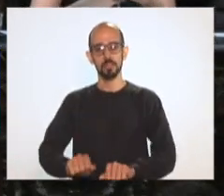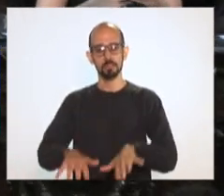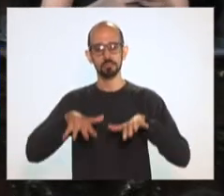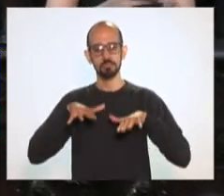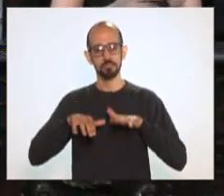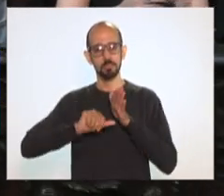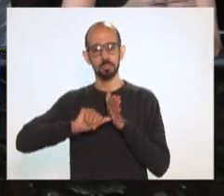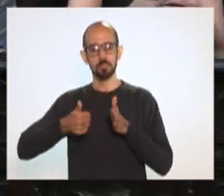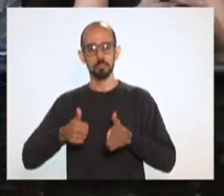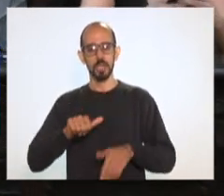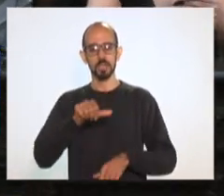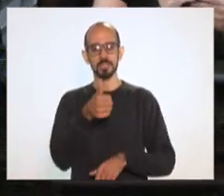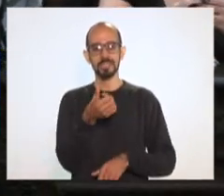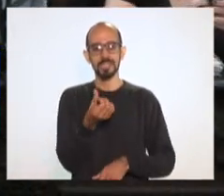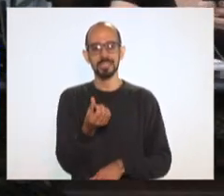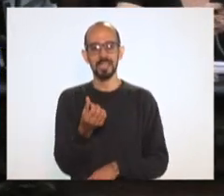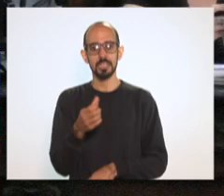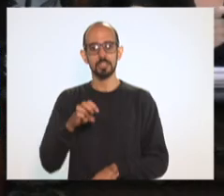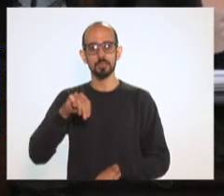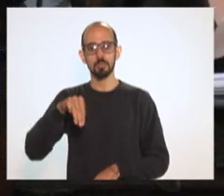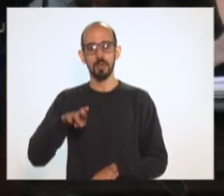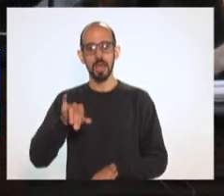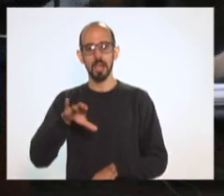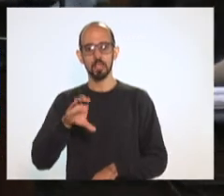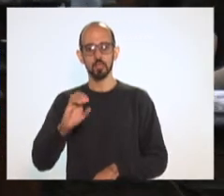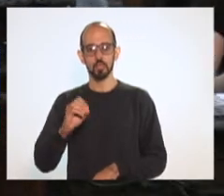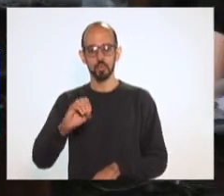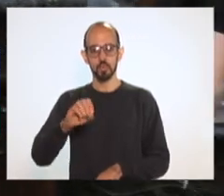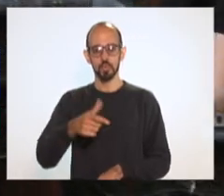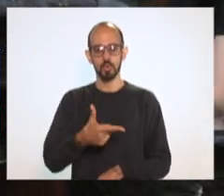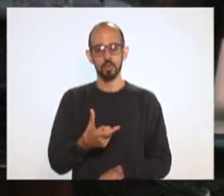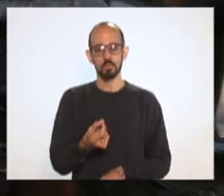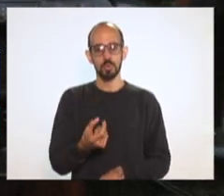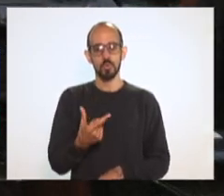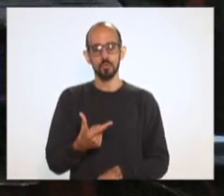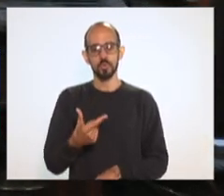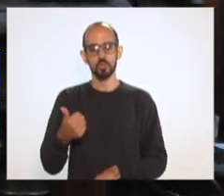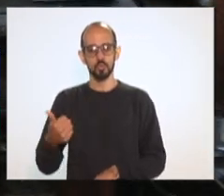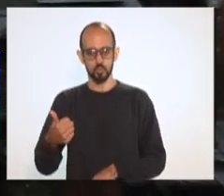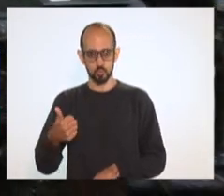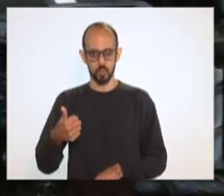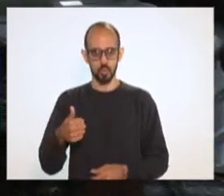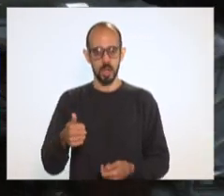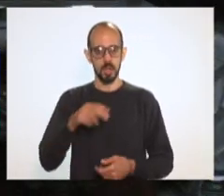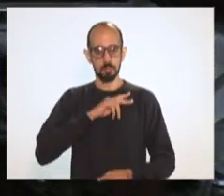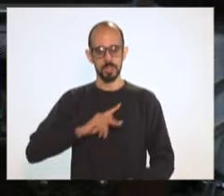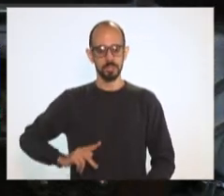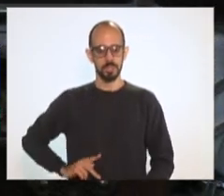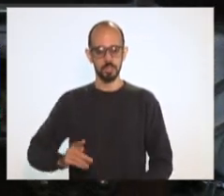extraordinária do dia 16 de março de 2021. A presidência convida